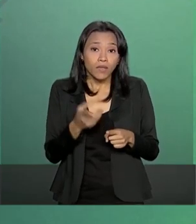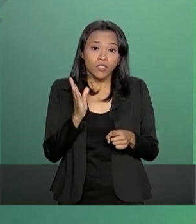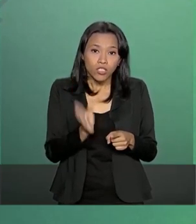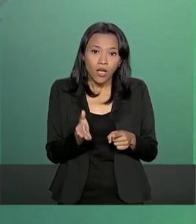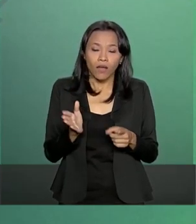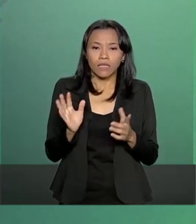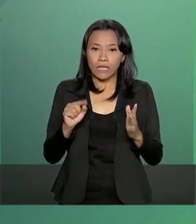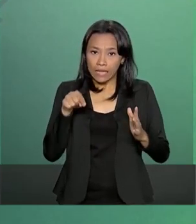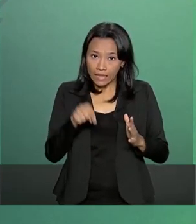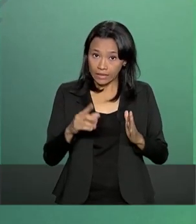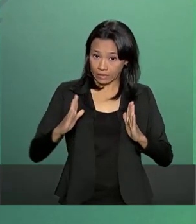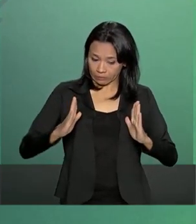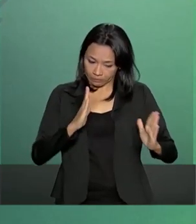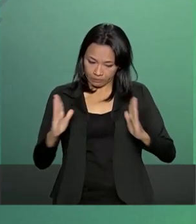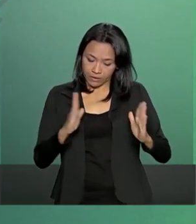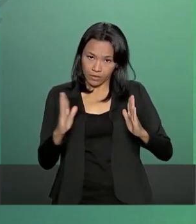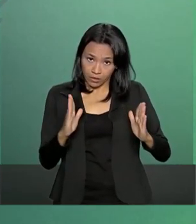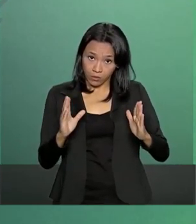intraoperatórios ou